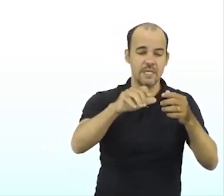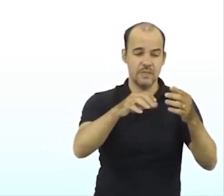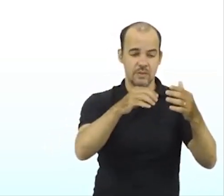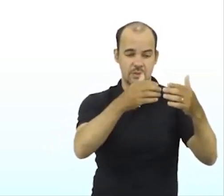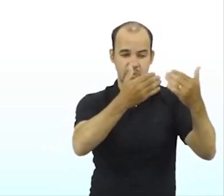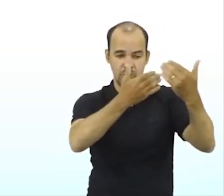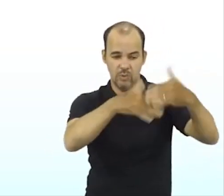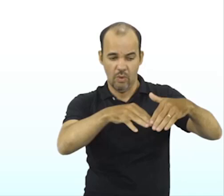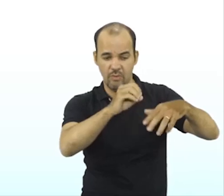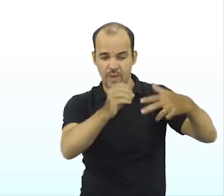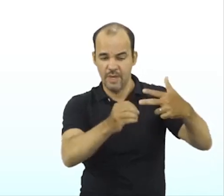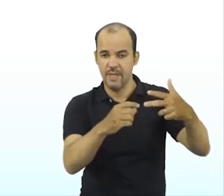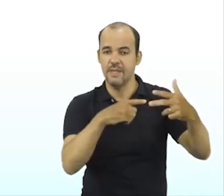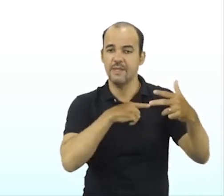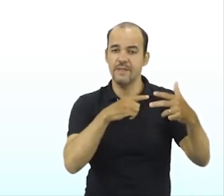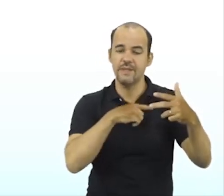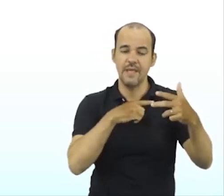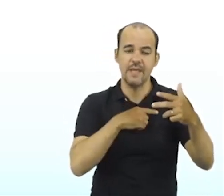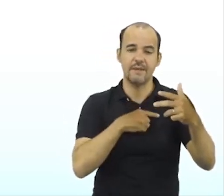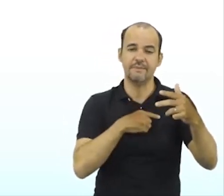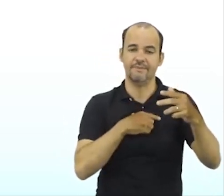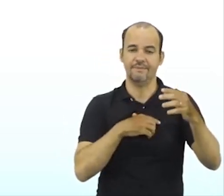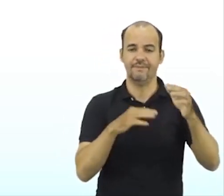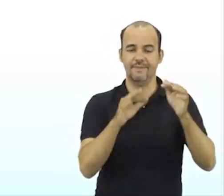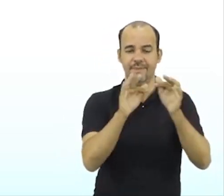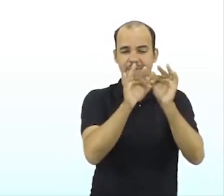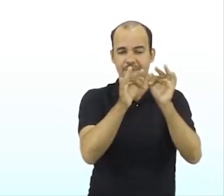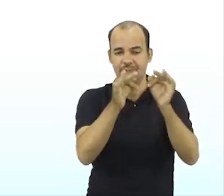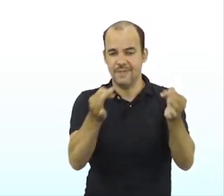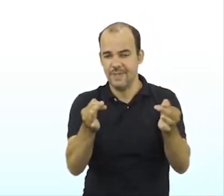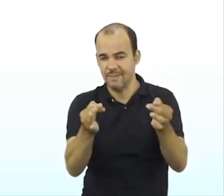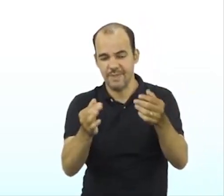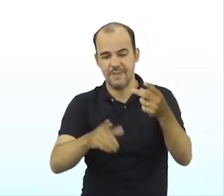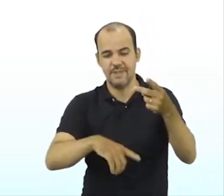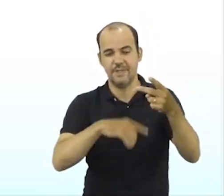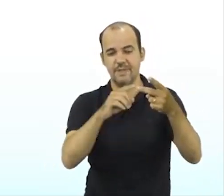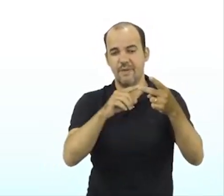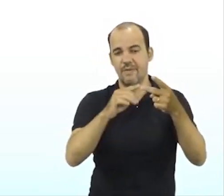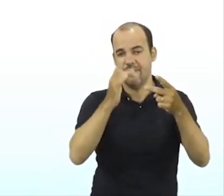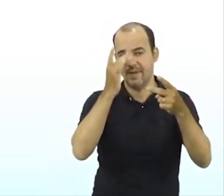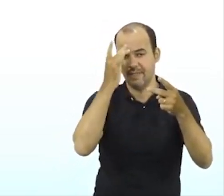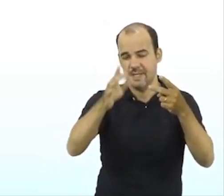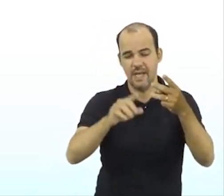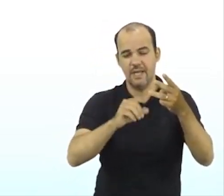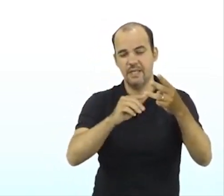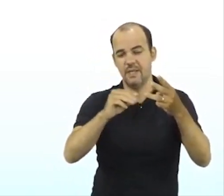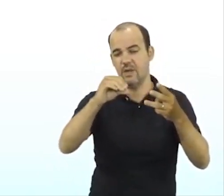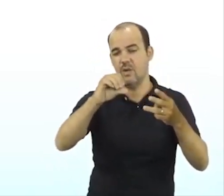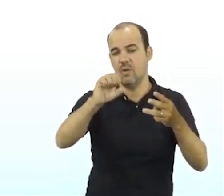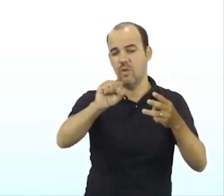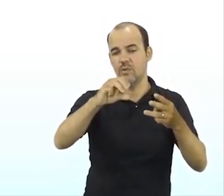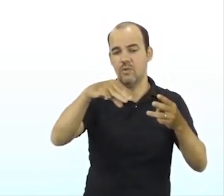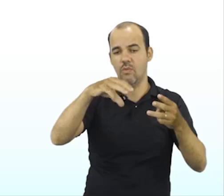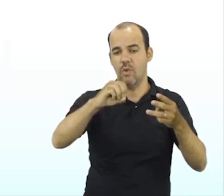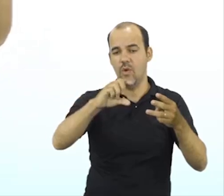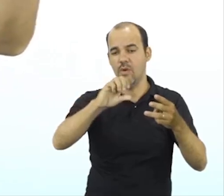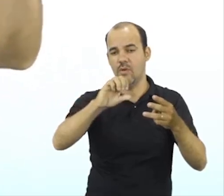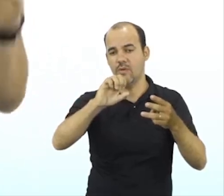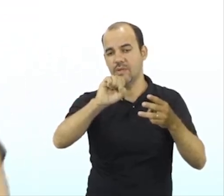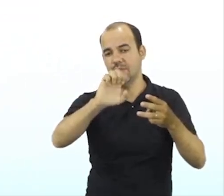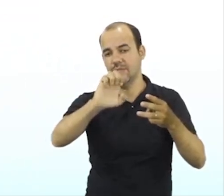difusão simples, difusão facilitada ou osmose, esses três tipos de processos são